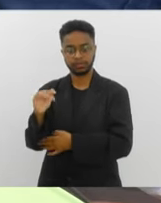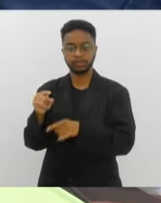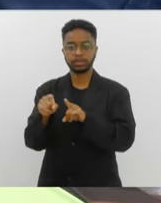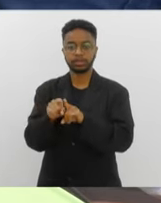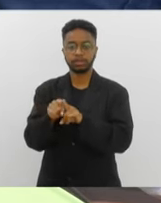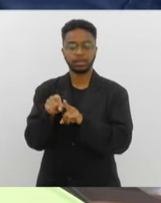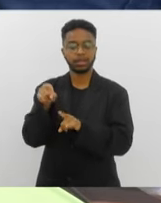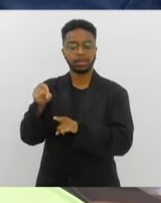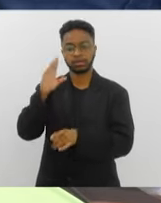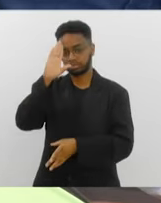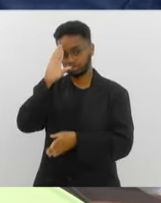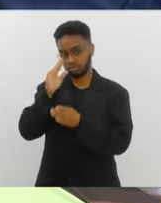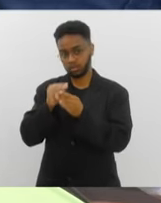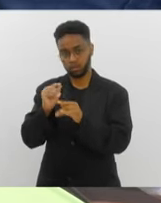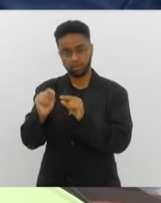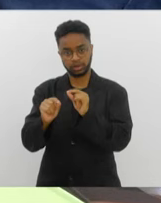concluiu,